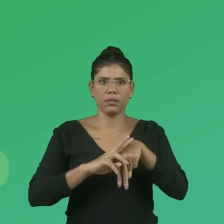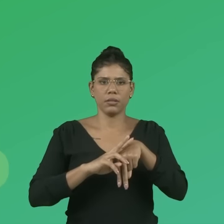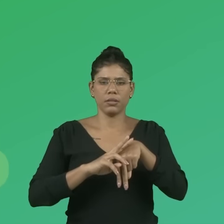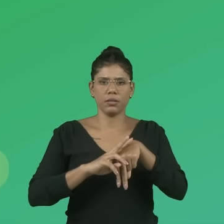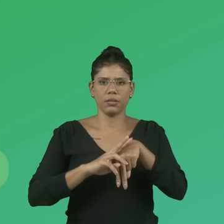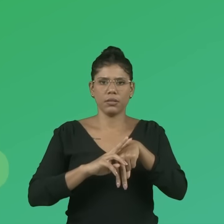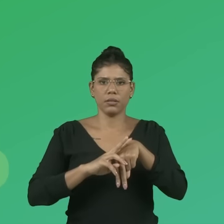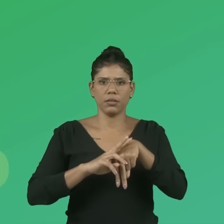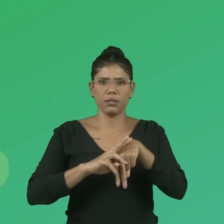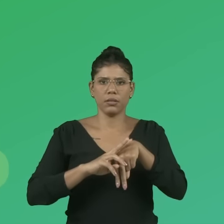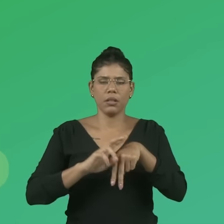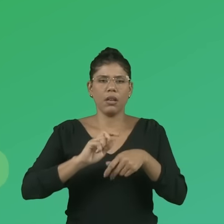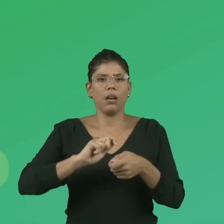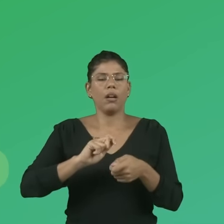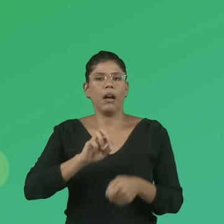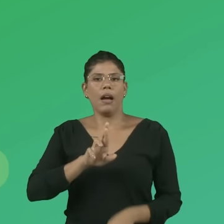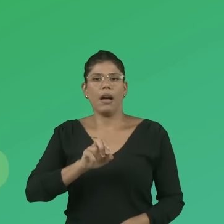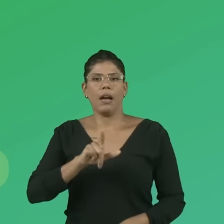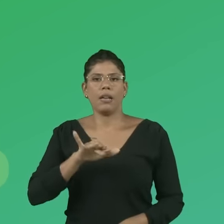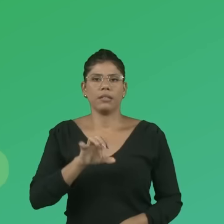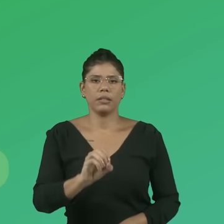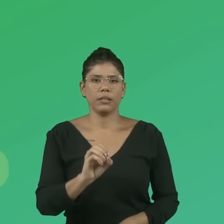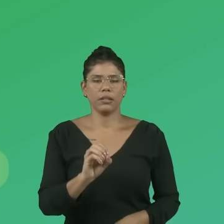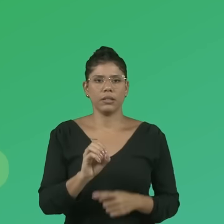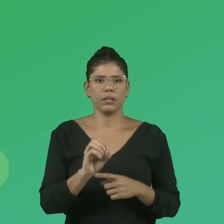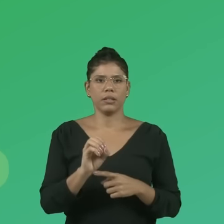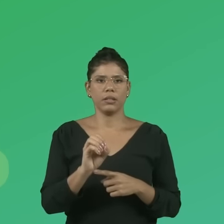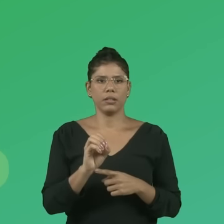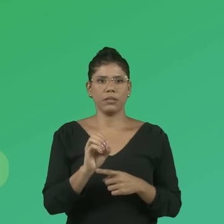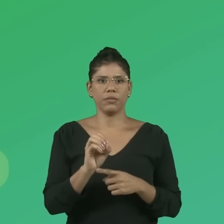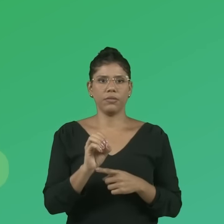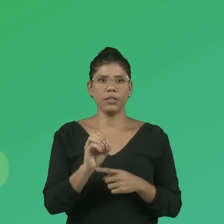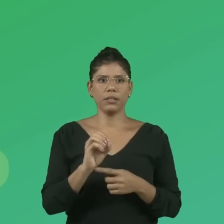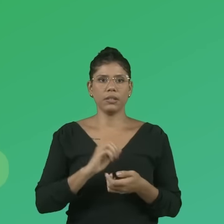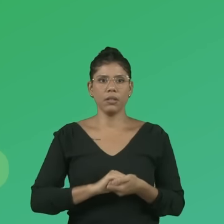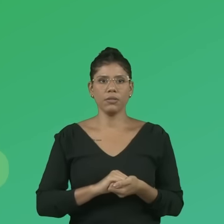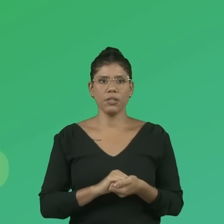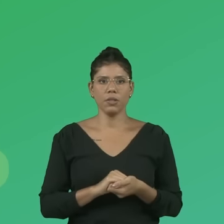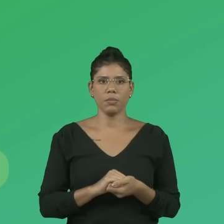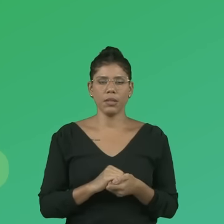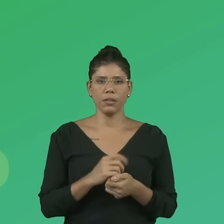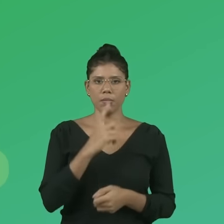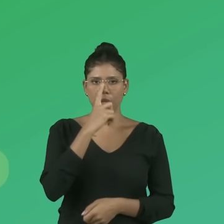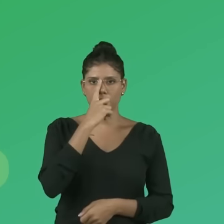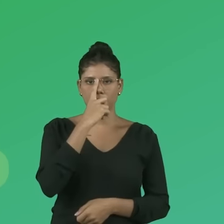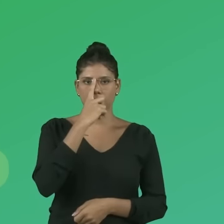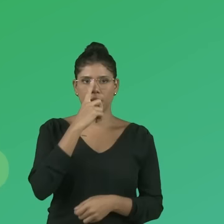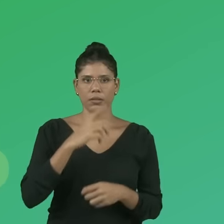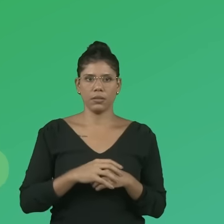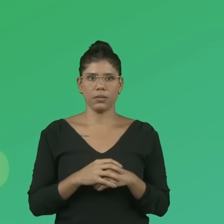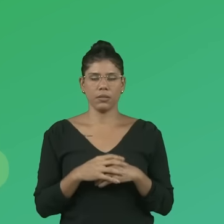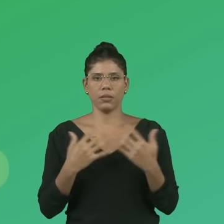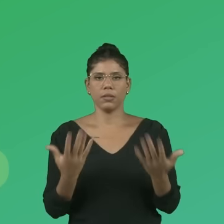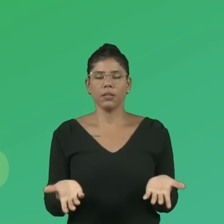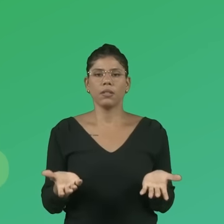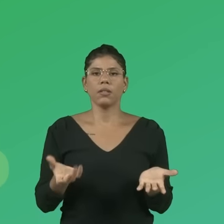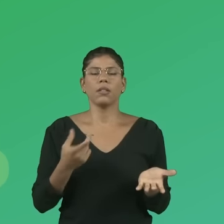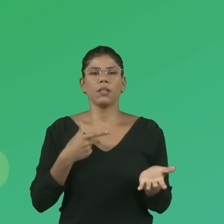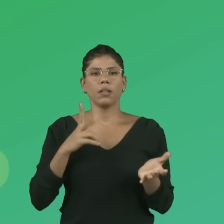racismo, né? Então vamos ler textos a respeito disso, vamos ver programas, ver vídeos que